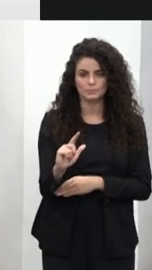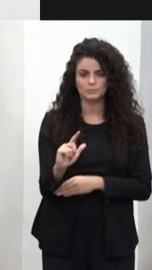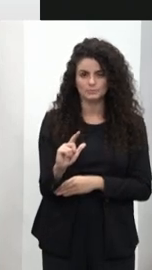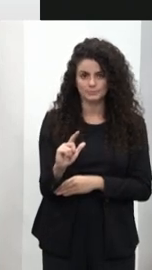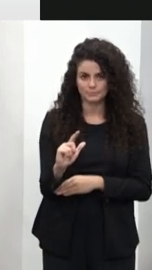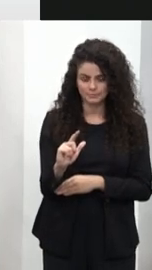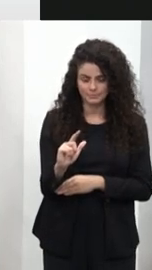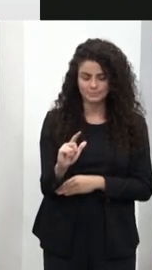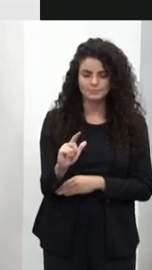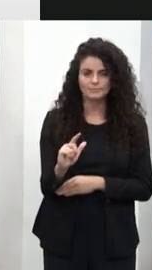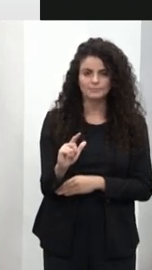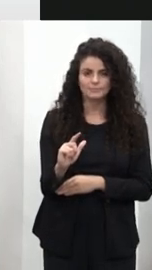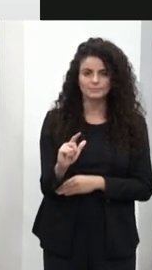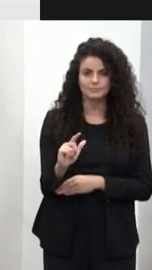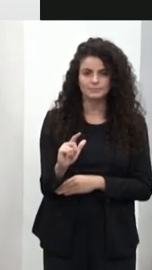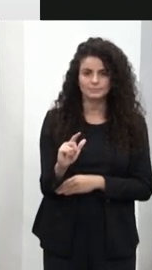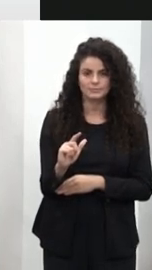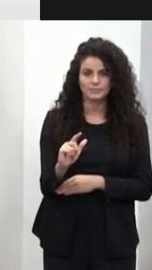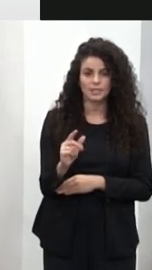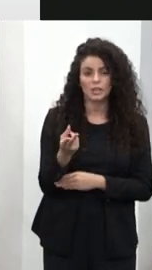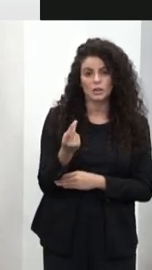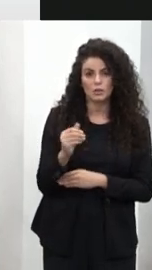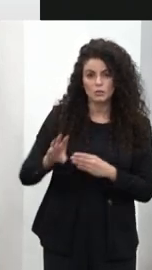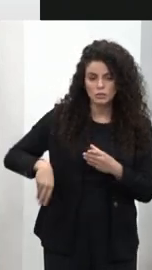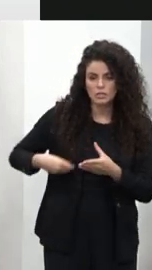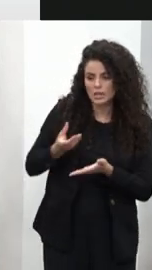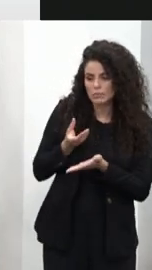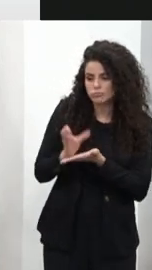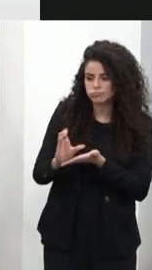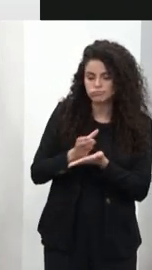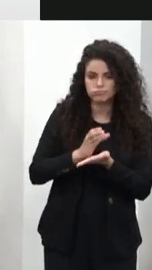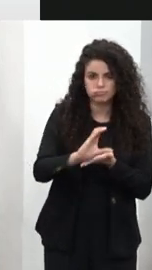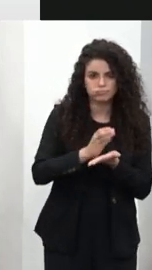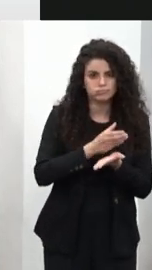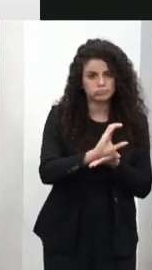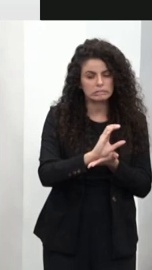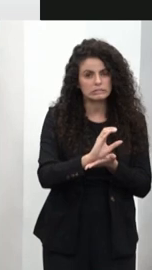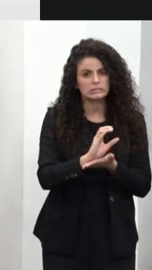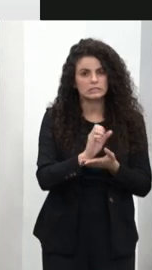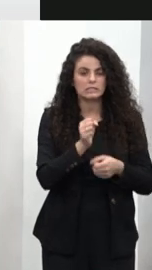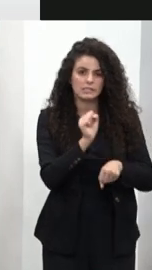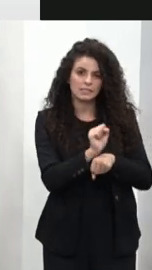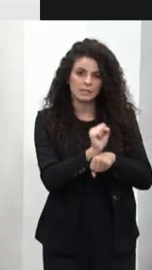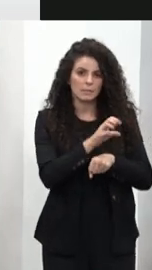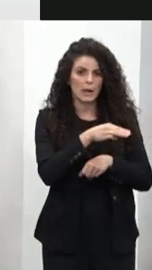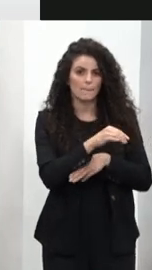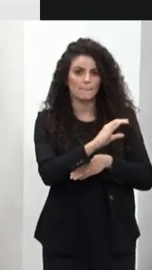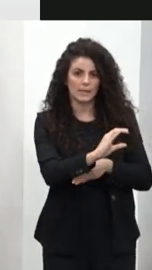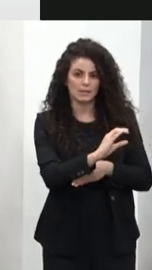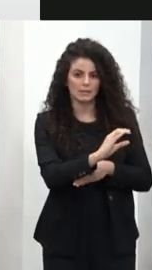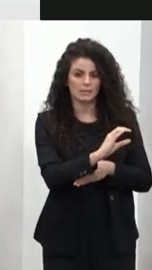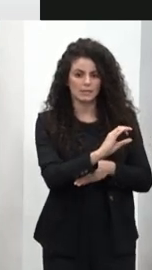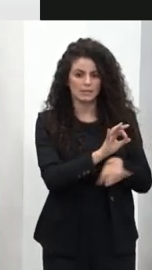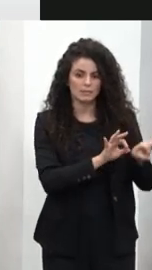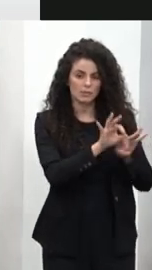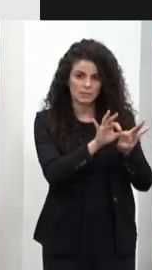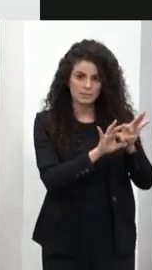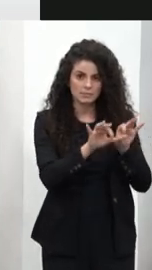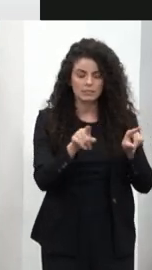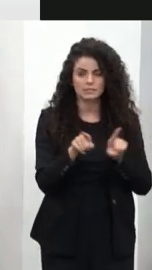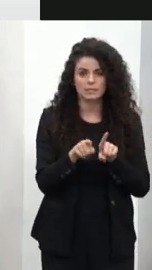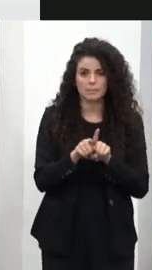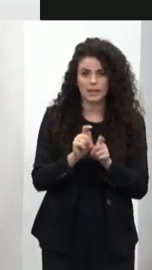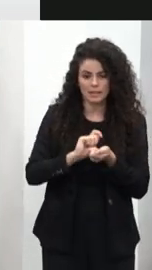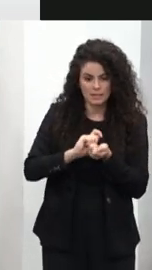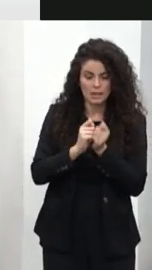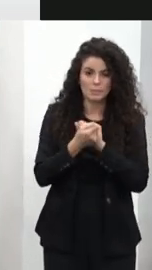Julho e o desembolso do recurso do ministério da cultura aí a gente Depende de definições do próprio Ministério adequação orçamentária